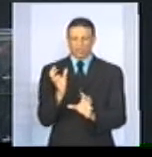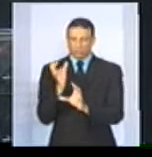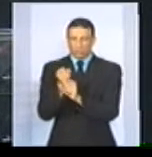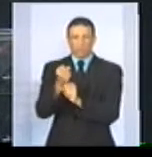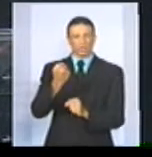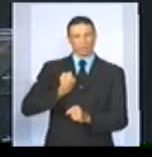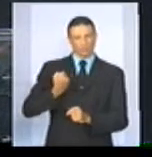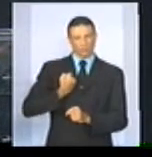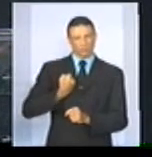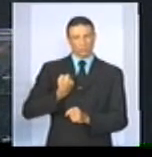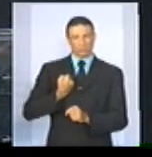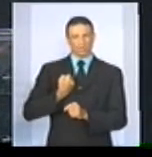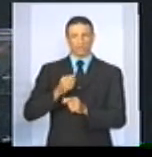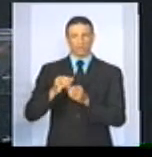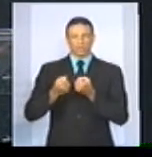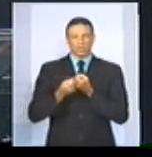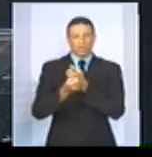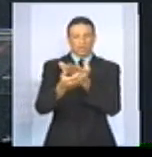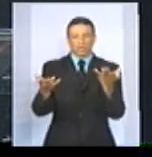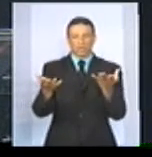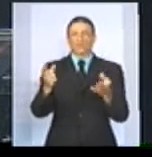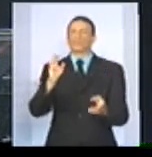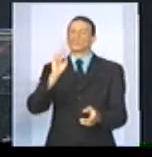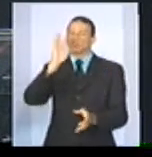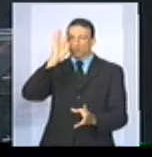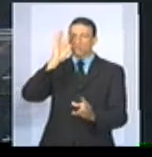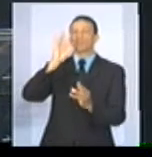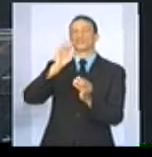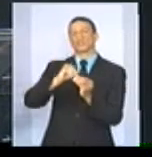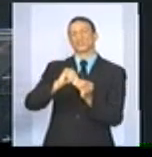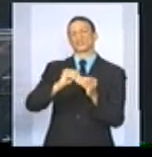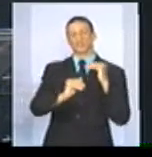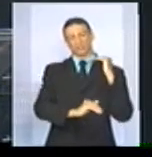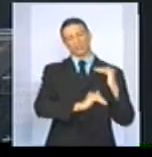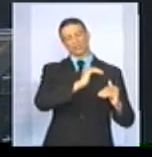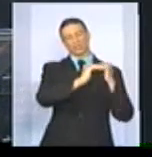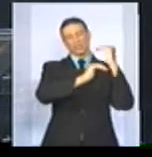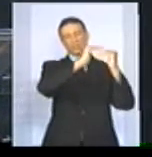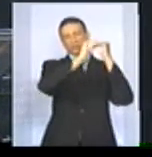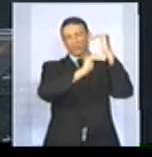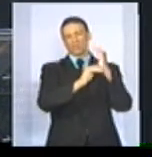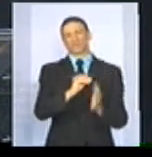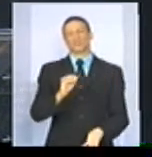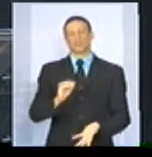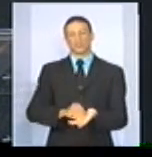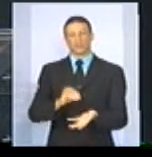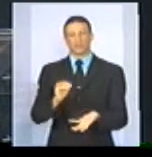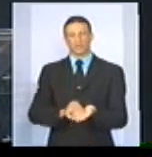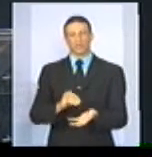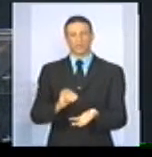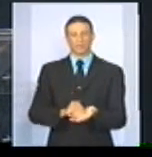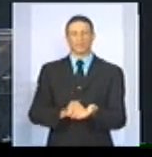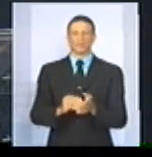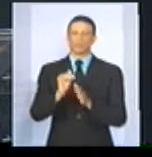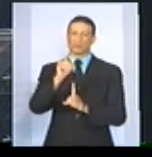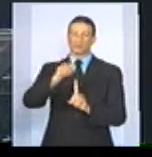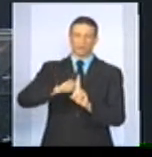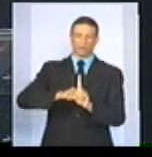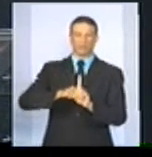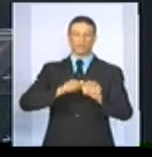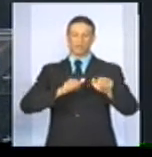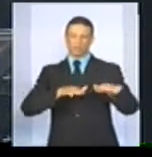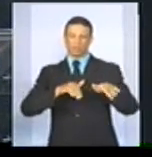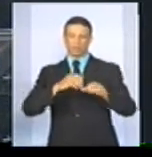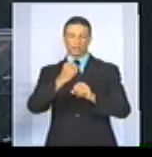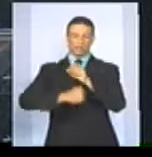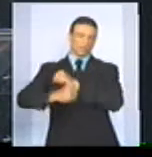disponíveis no site da Agência Nacional de Telecomunicações indicam que o crescimento da base de assinantes que aconteceu desde setembro de 2011, quando